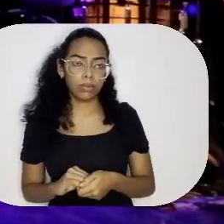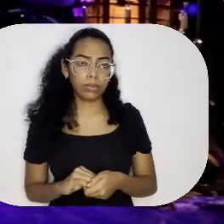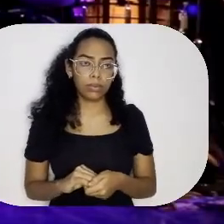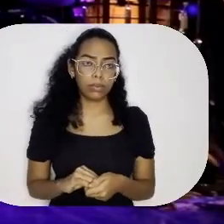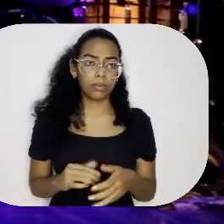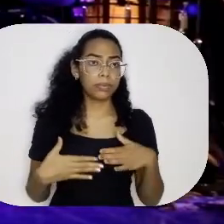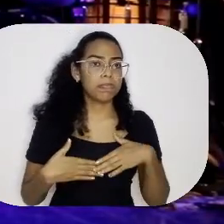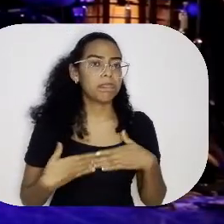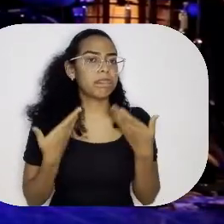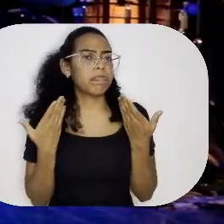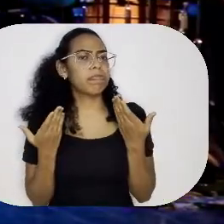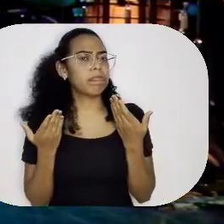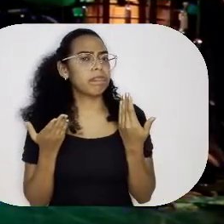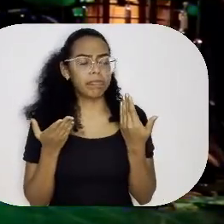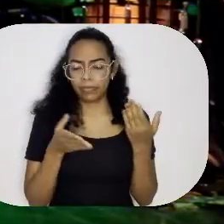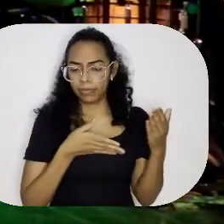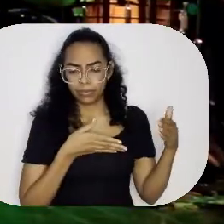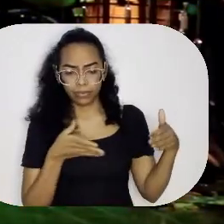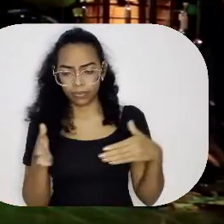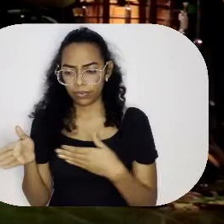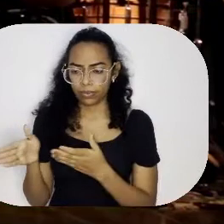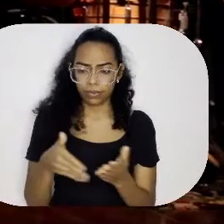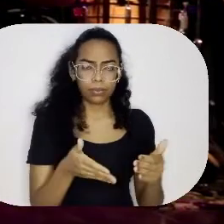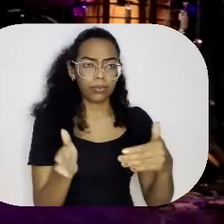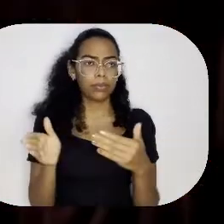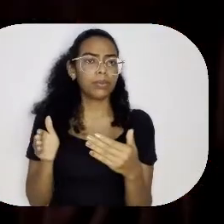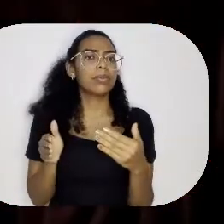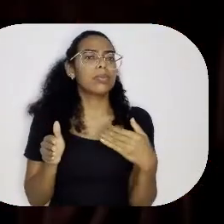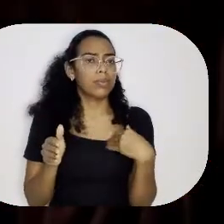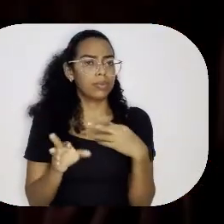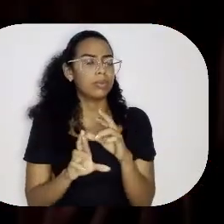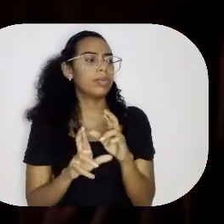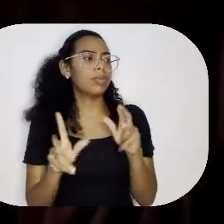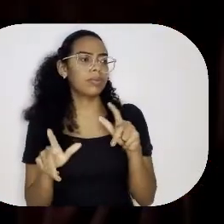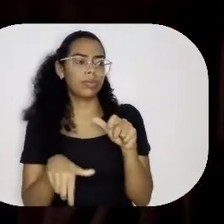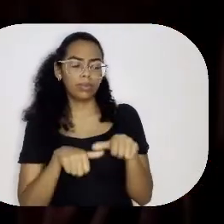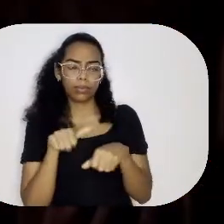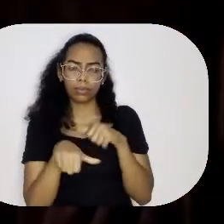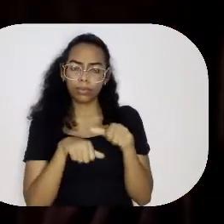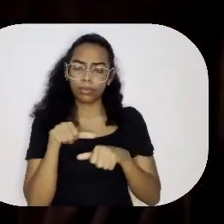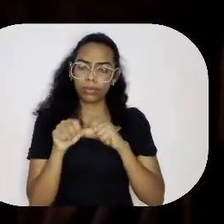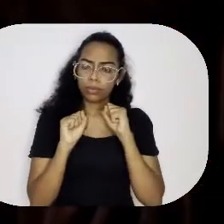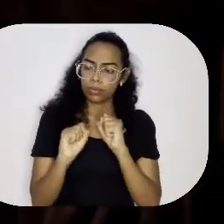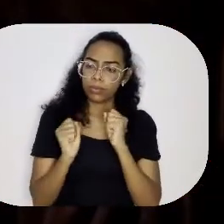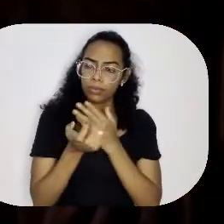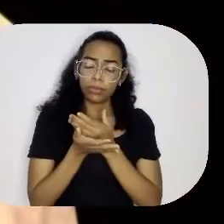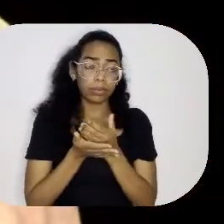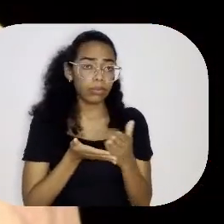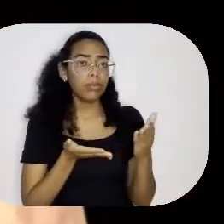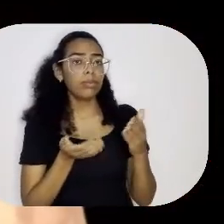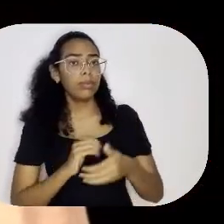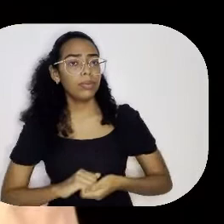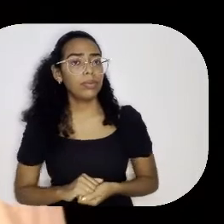Uma surpresa muda a curva da trajetória, uma história pode no fim